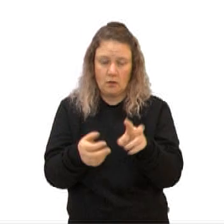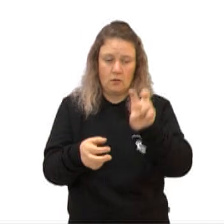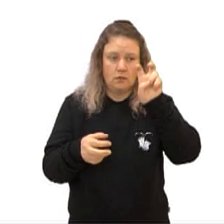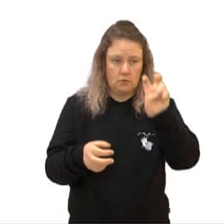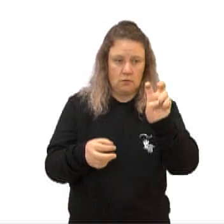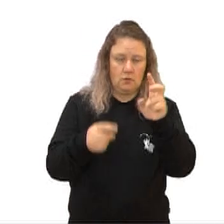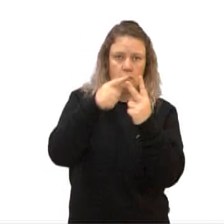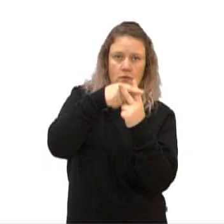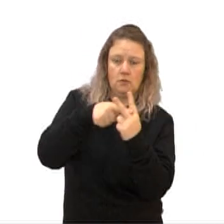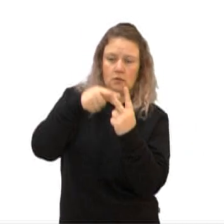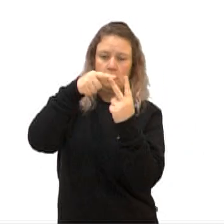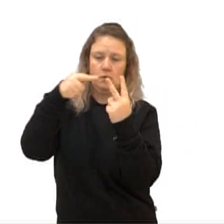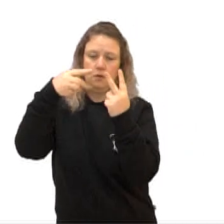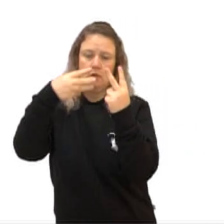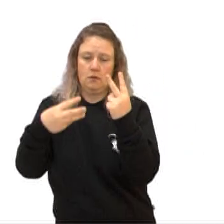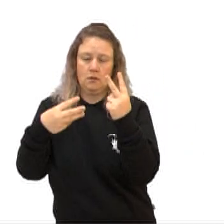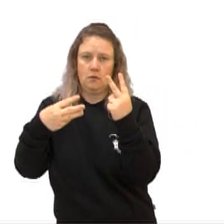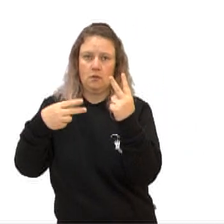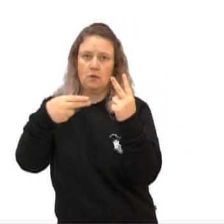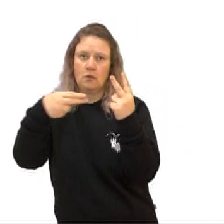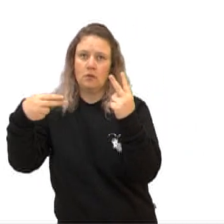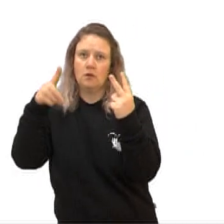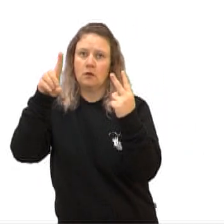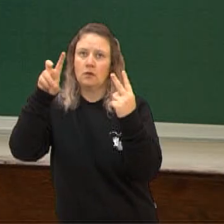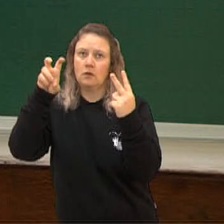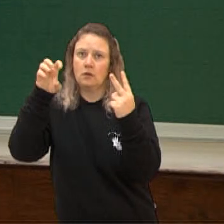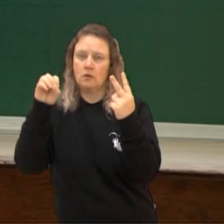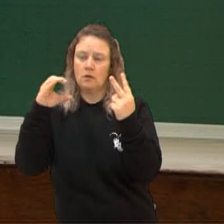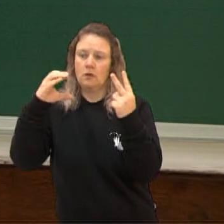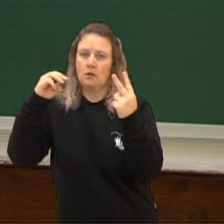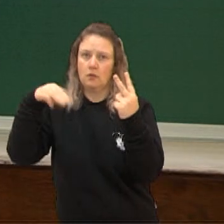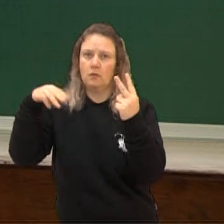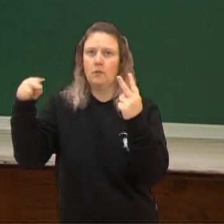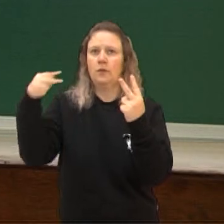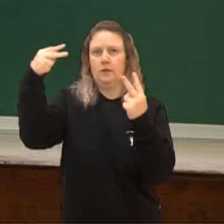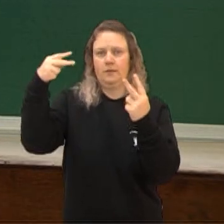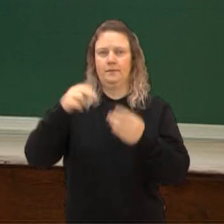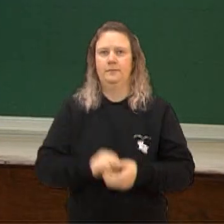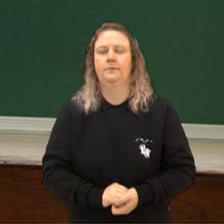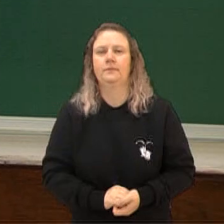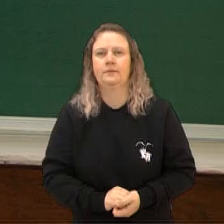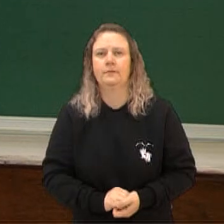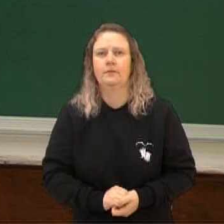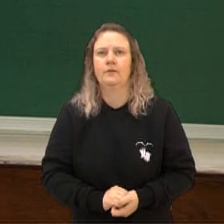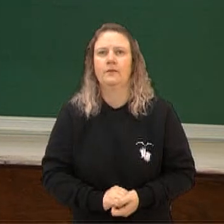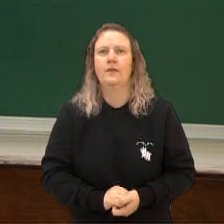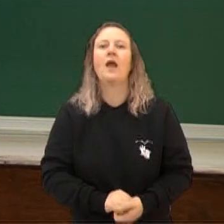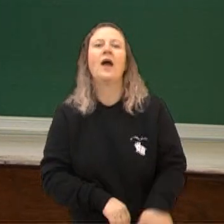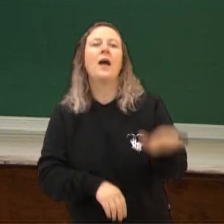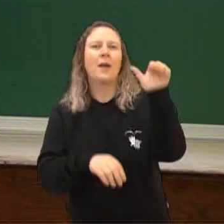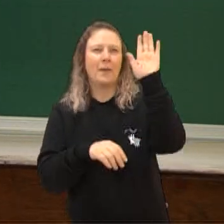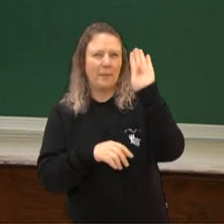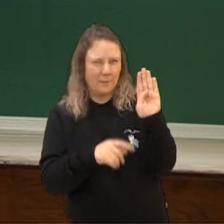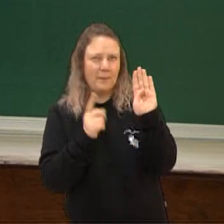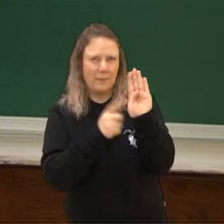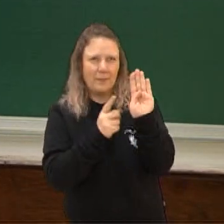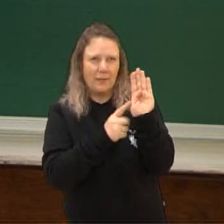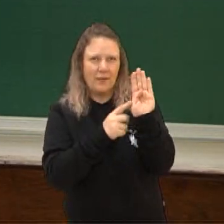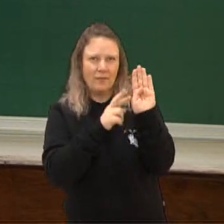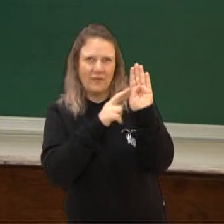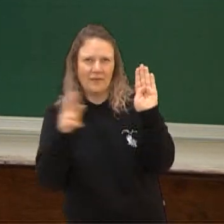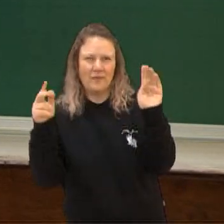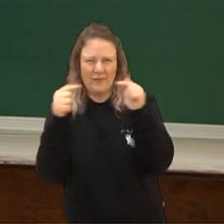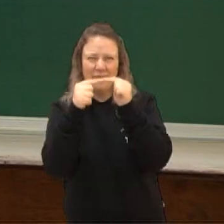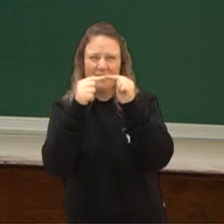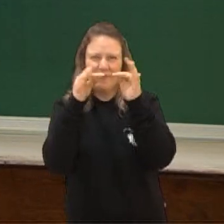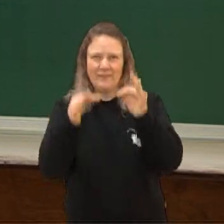3 é igual a 150 centímetros quadrados. Então, que era, se eu não me engano, a alternativa. Já tínhamos visto a alternativa, né?